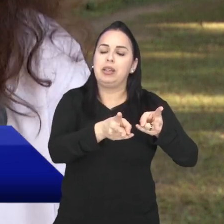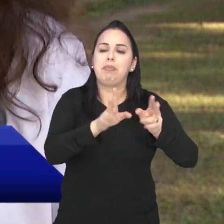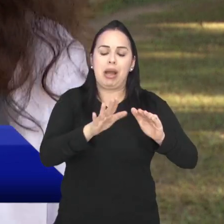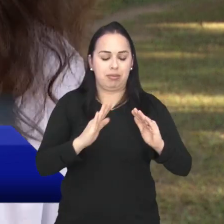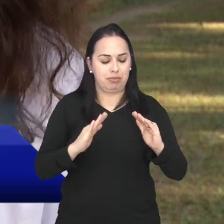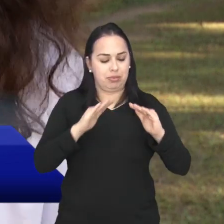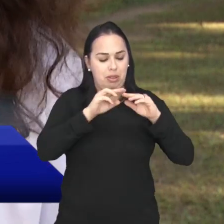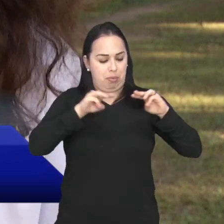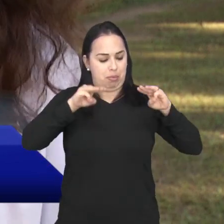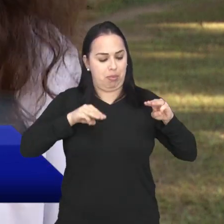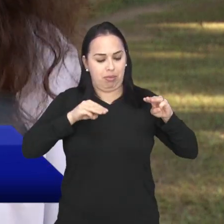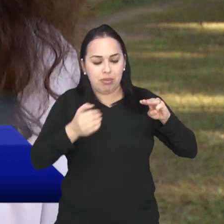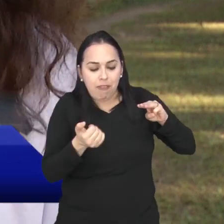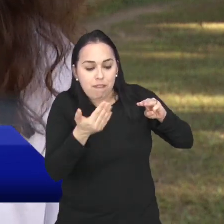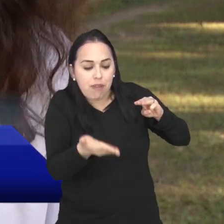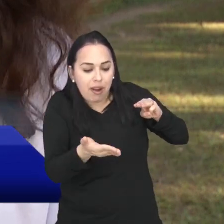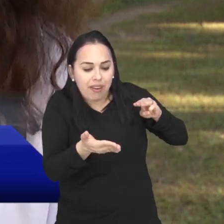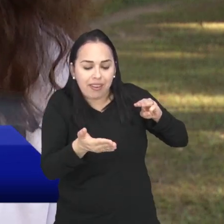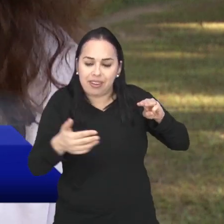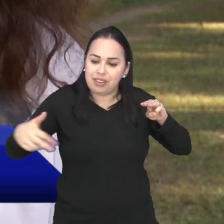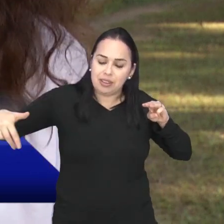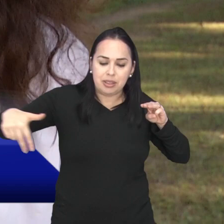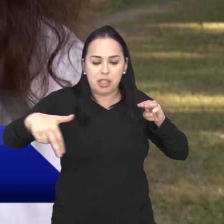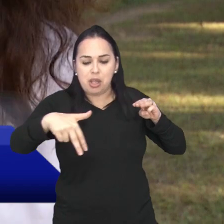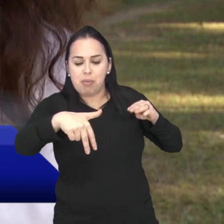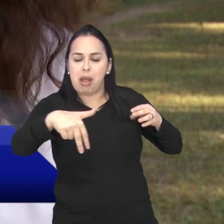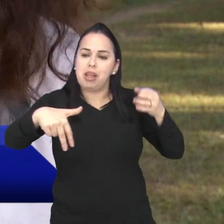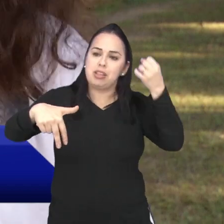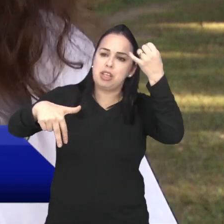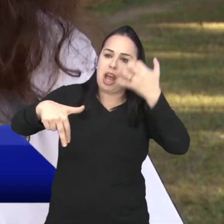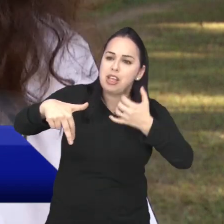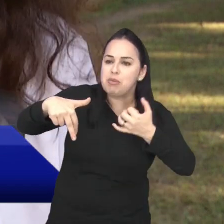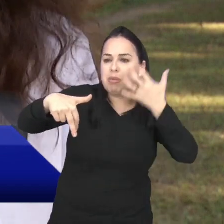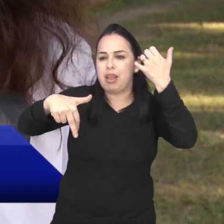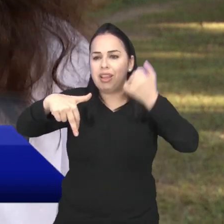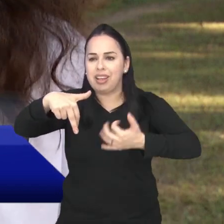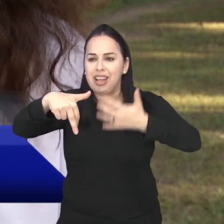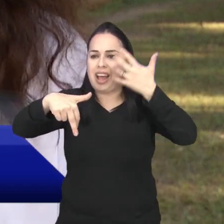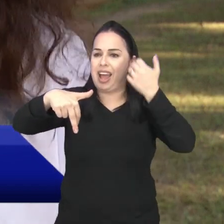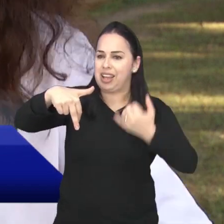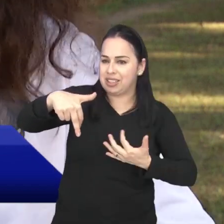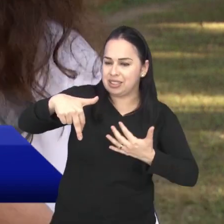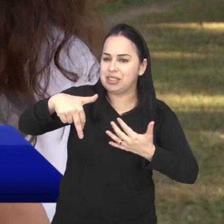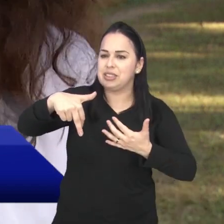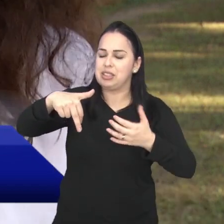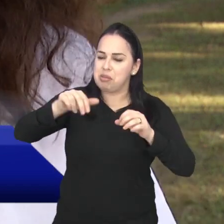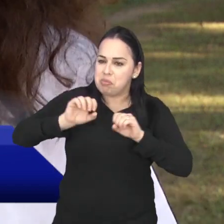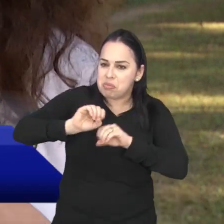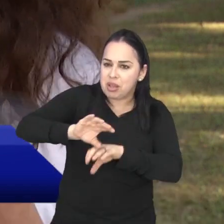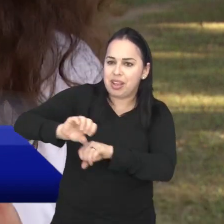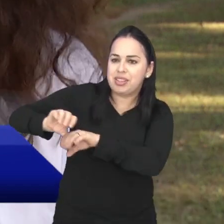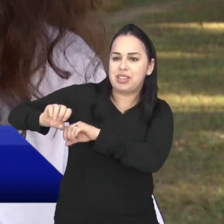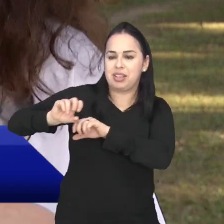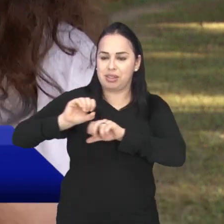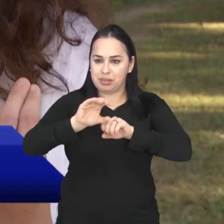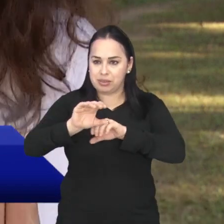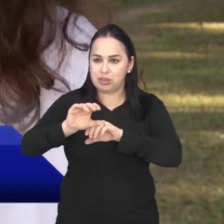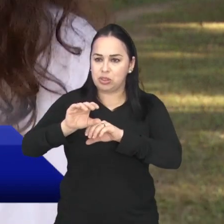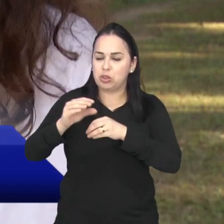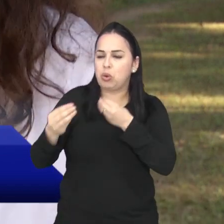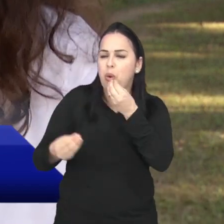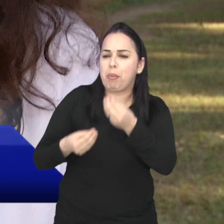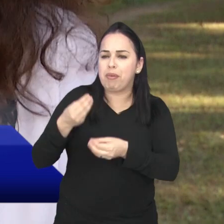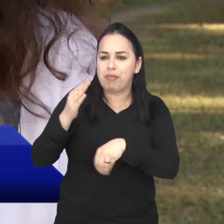né, para fora. E a gente fazer esse circuito falando dos materiais mobilizados para